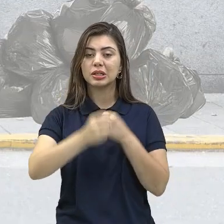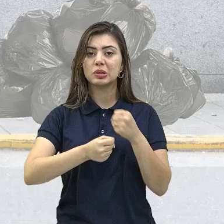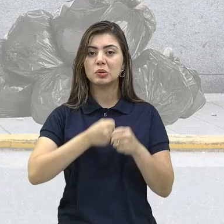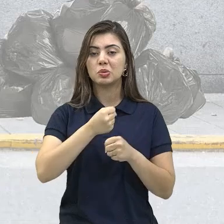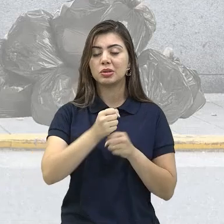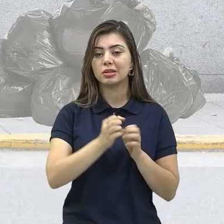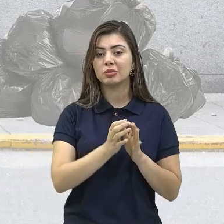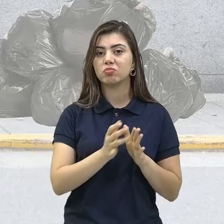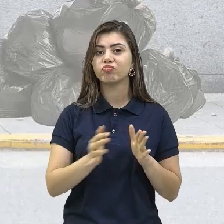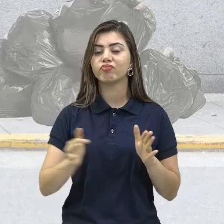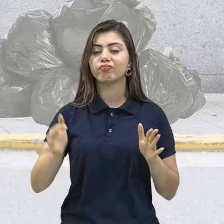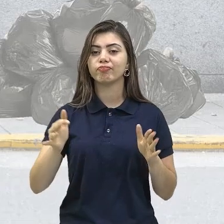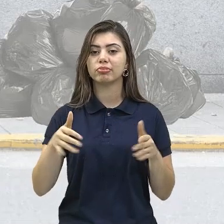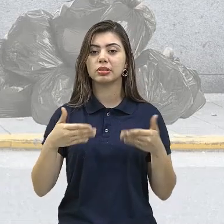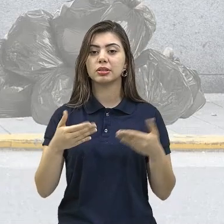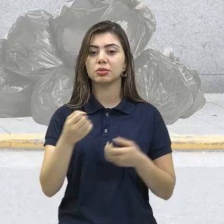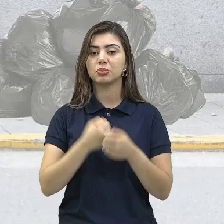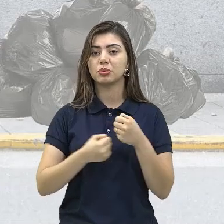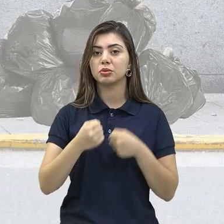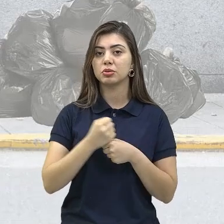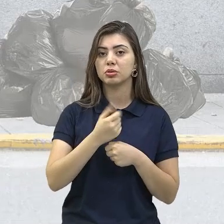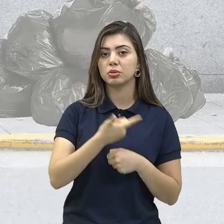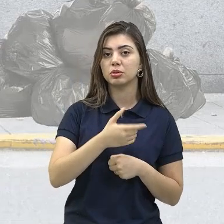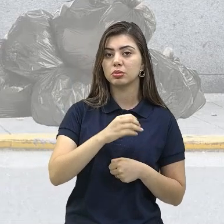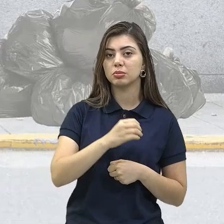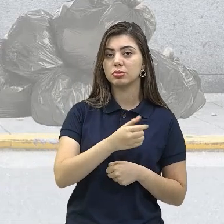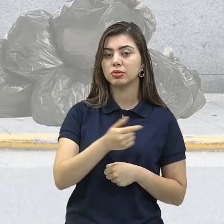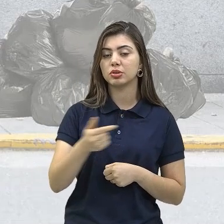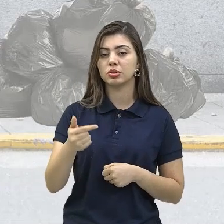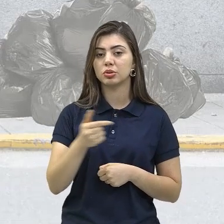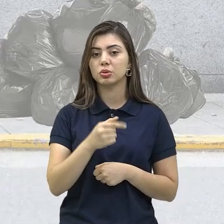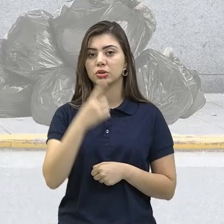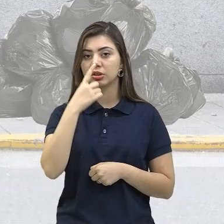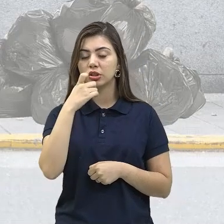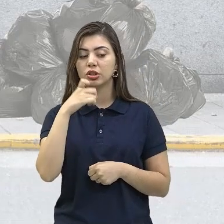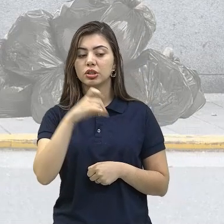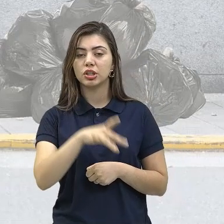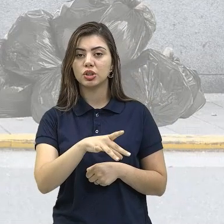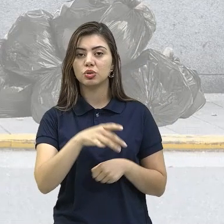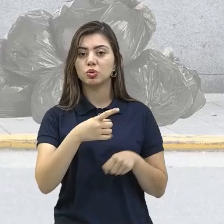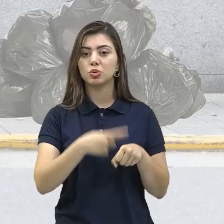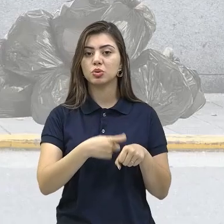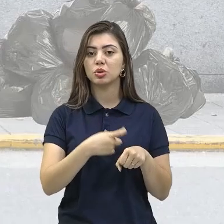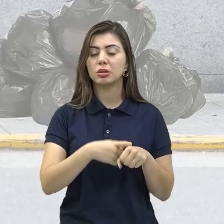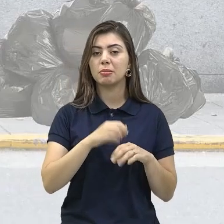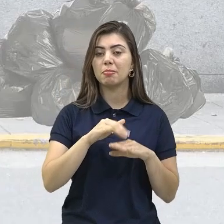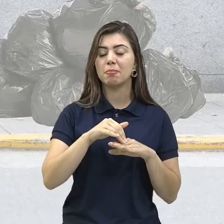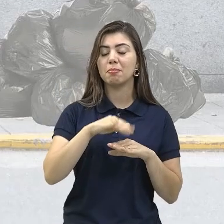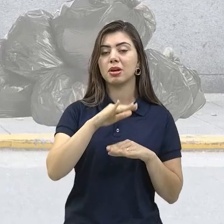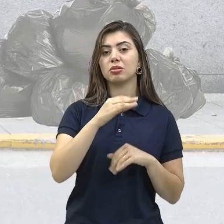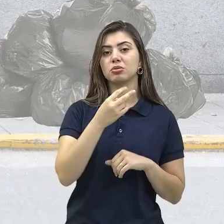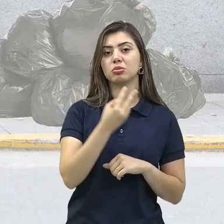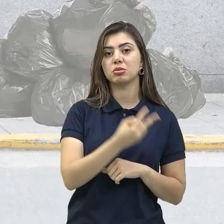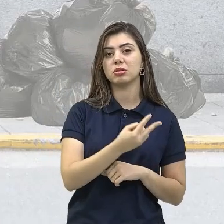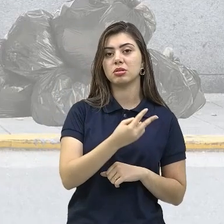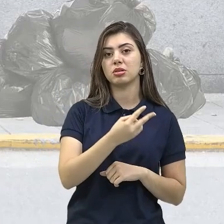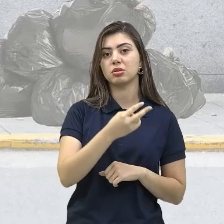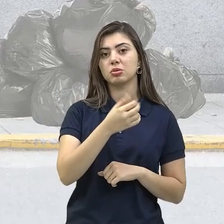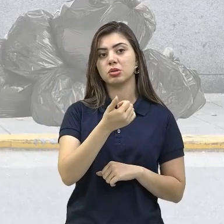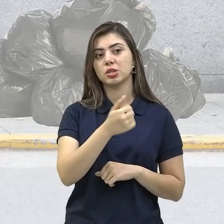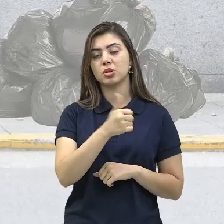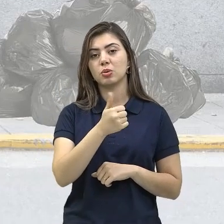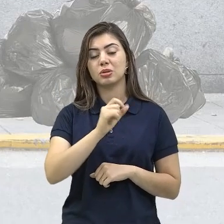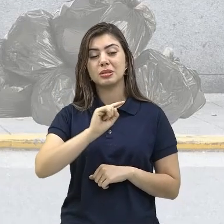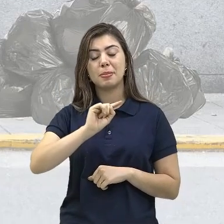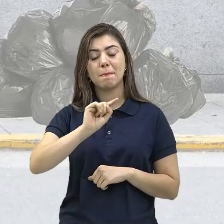de resíduos sólidos urbanos no país foi estimada em mais de 211 mil toneladas por dia, ou seja,